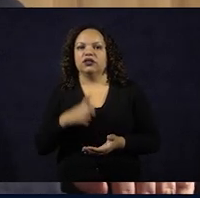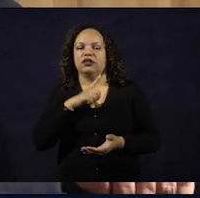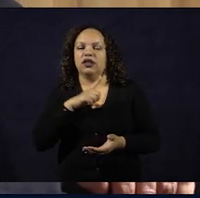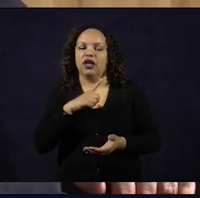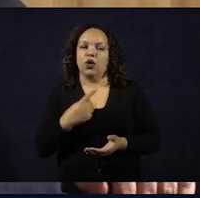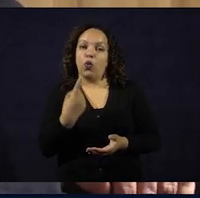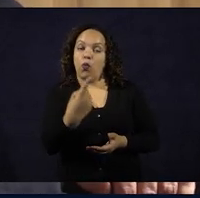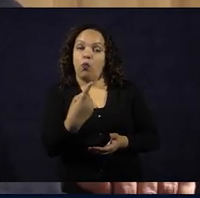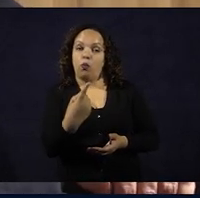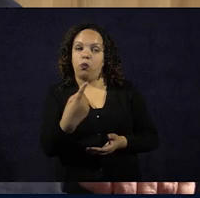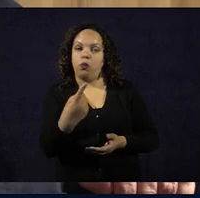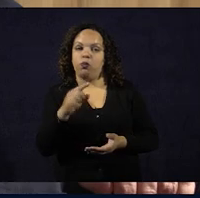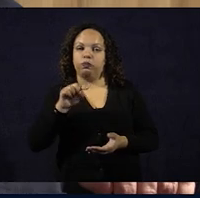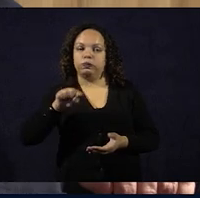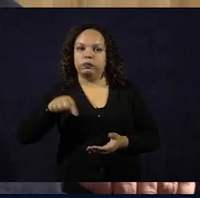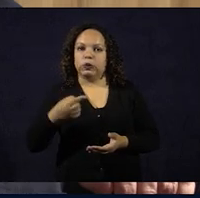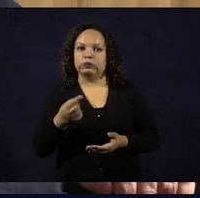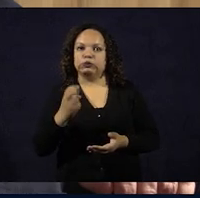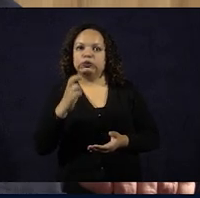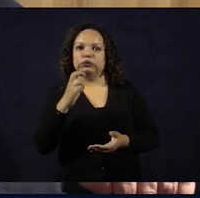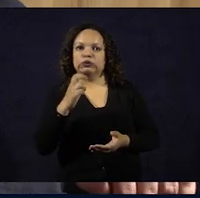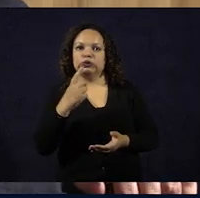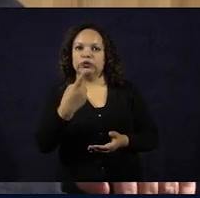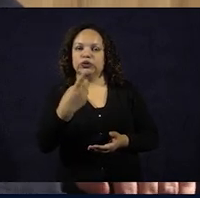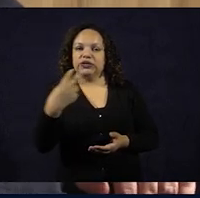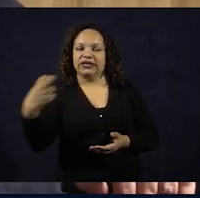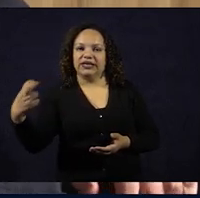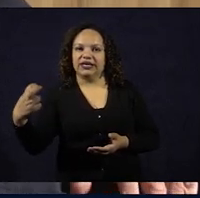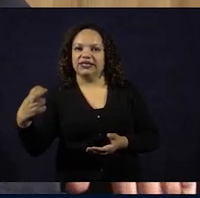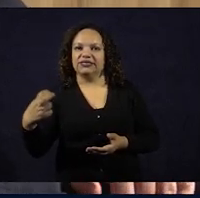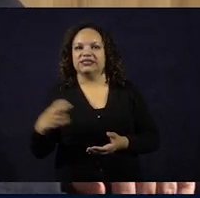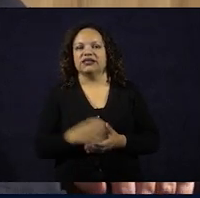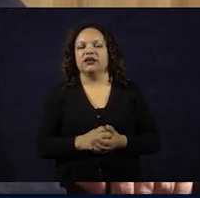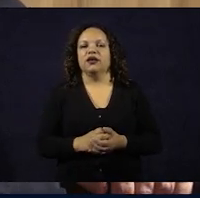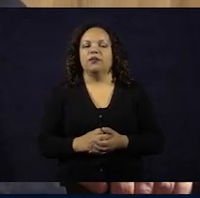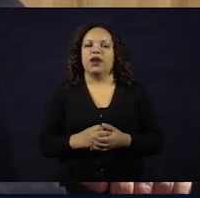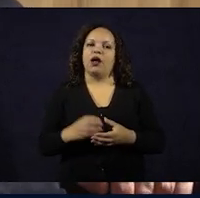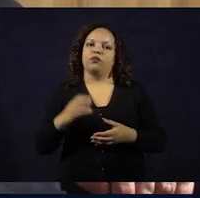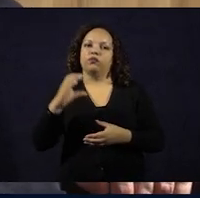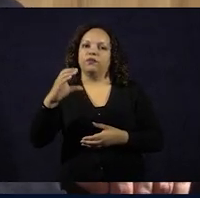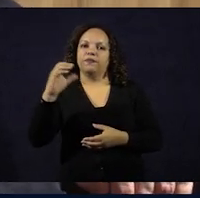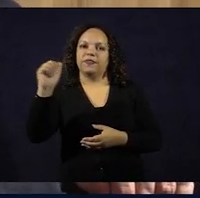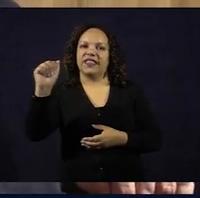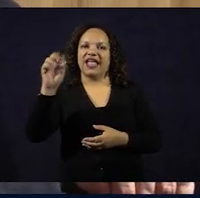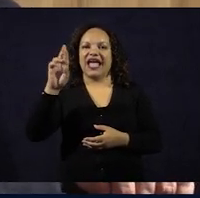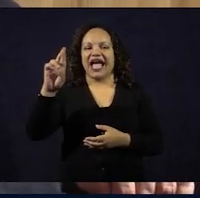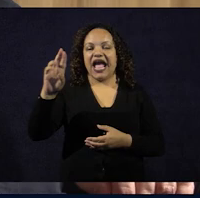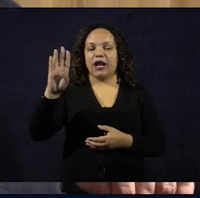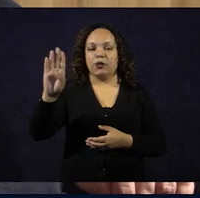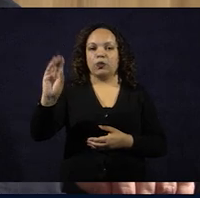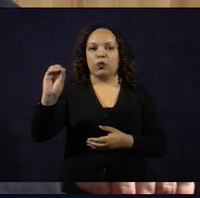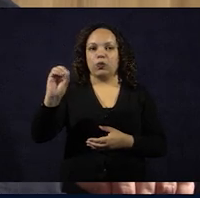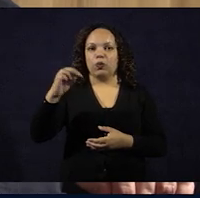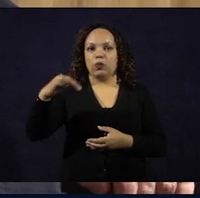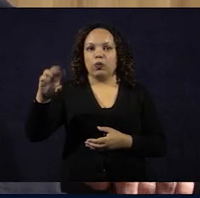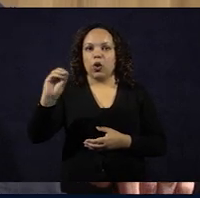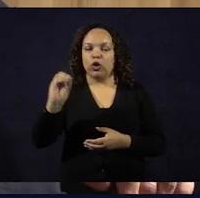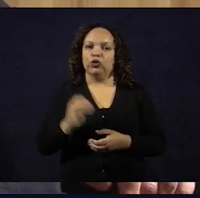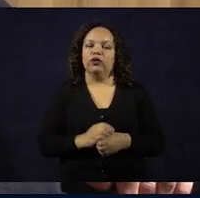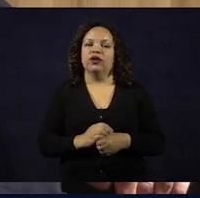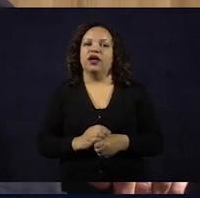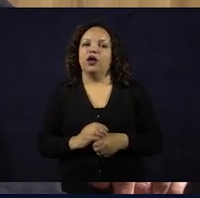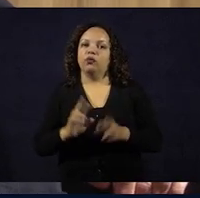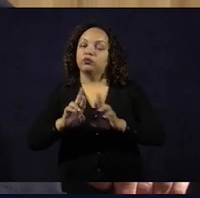toneladas de carbono para cada Tonelada que a gente produz de óleo de palma né então isso é uma diferença grande